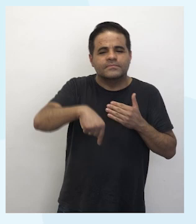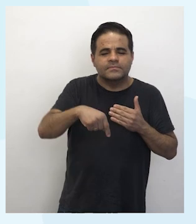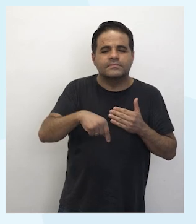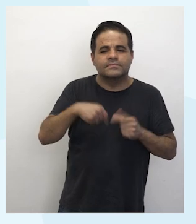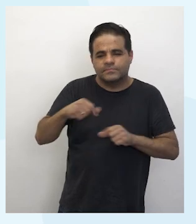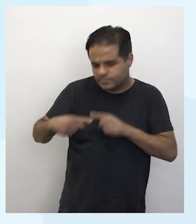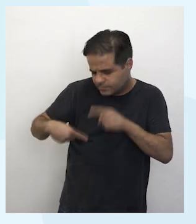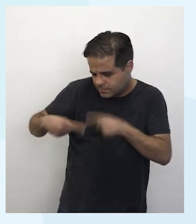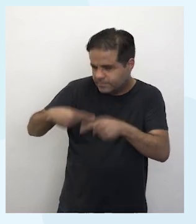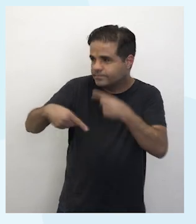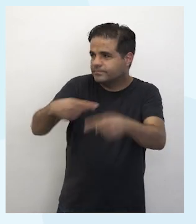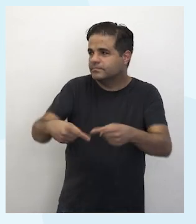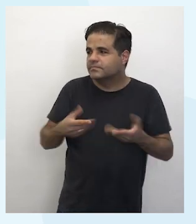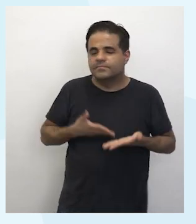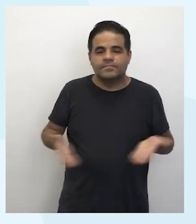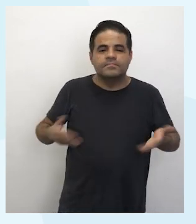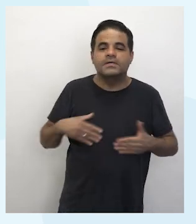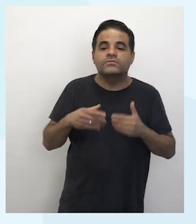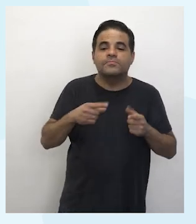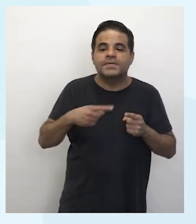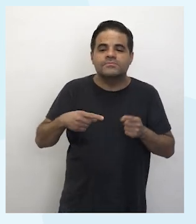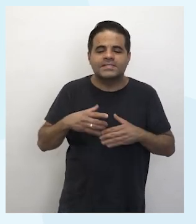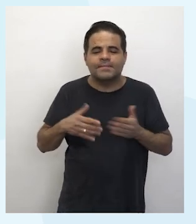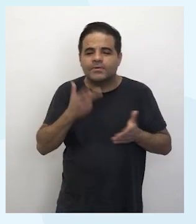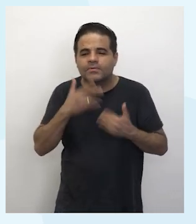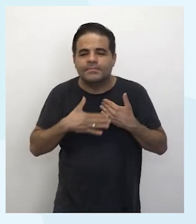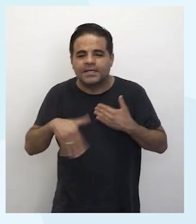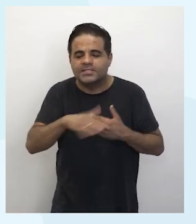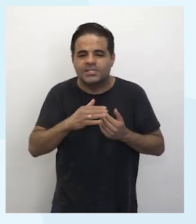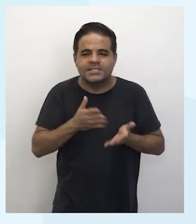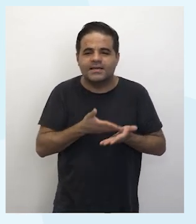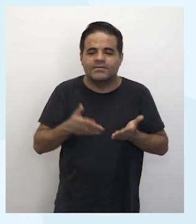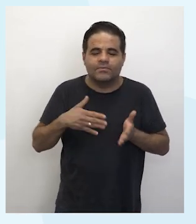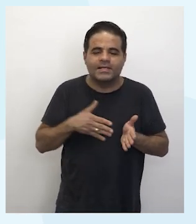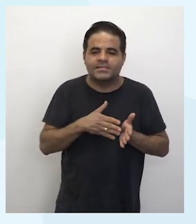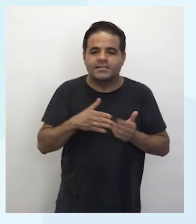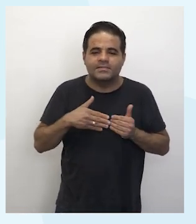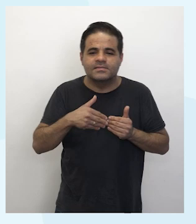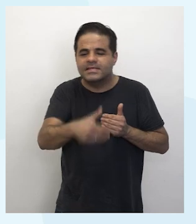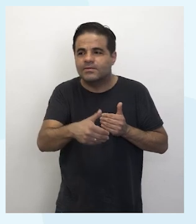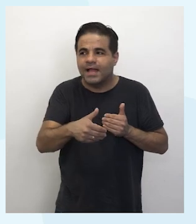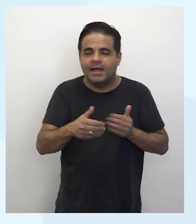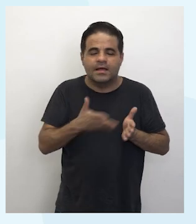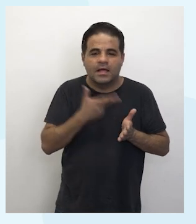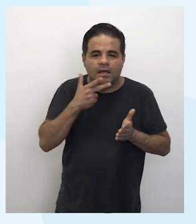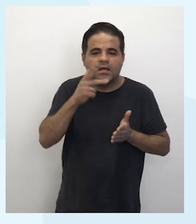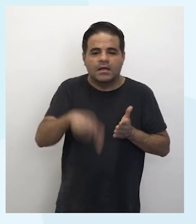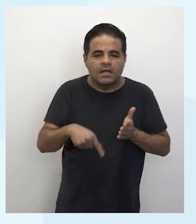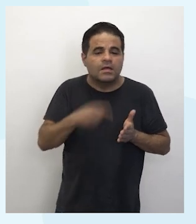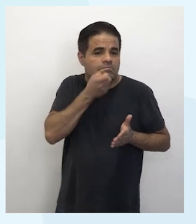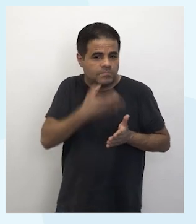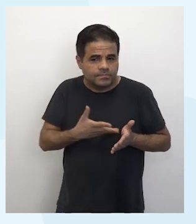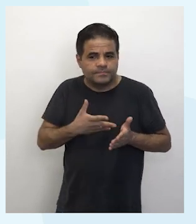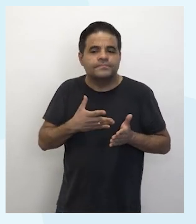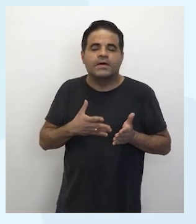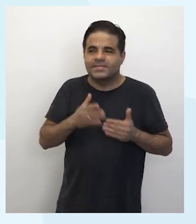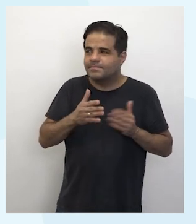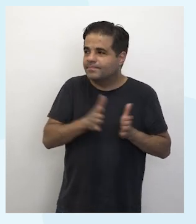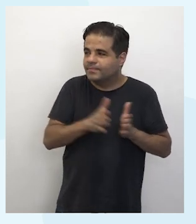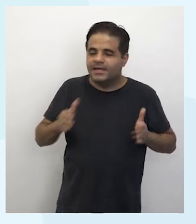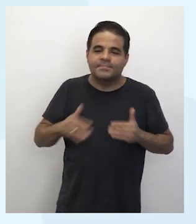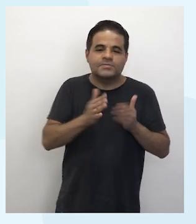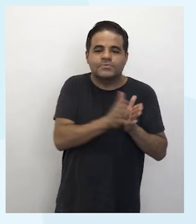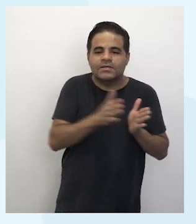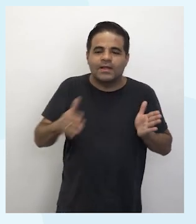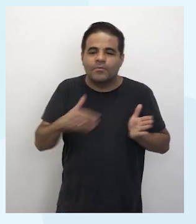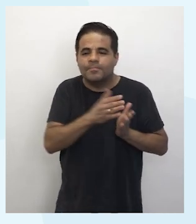né? Sim. Né? Corresponde aí a um potencial renovável, né? Sim. Mas será que isso significa que o Brasil está explorando bem? Bom, a gente está vendo agora que a gente corre o